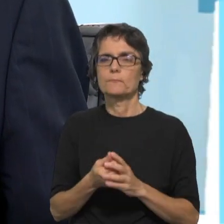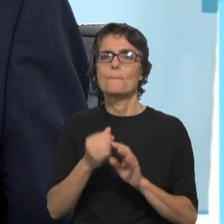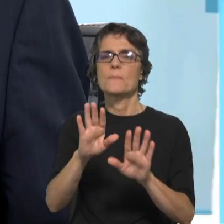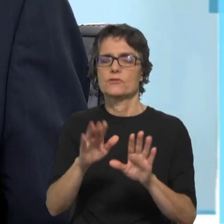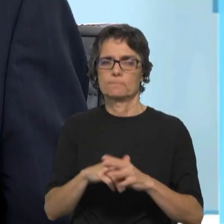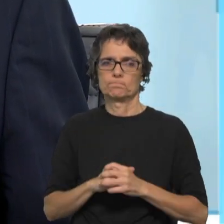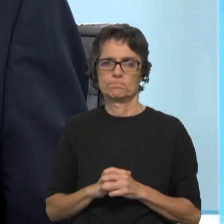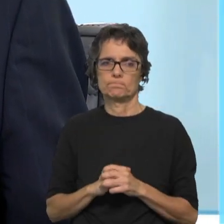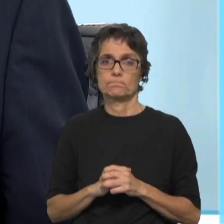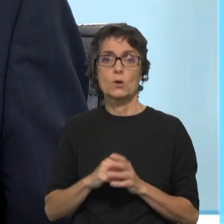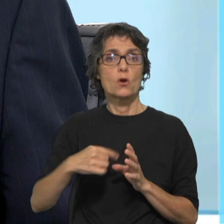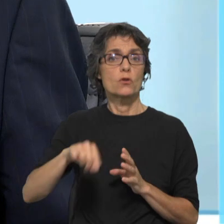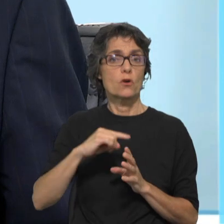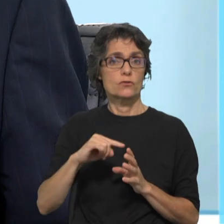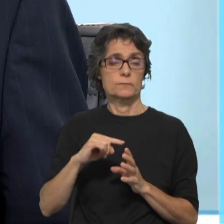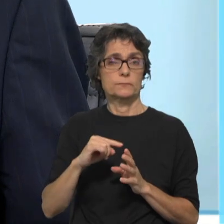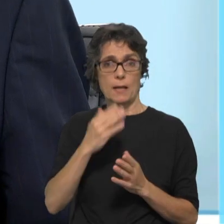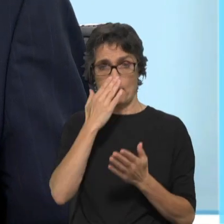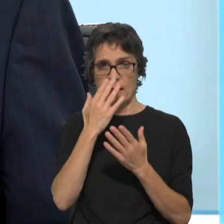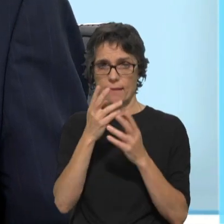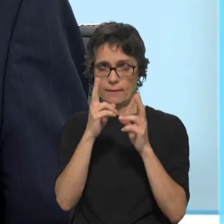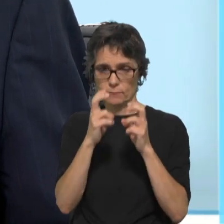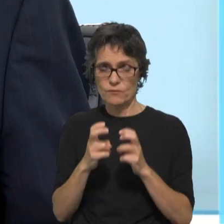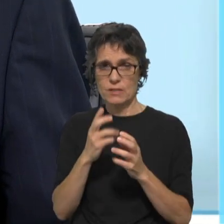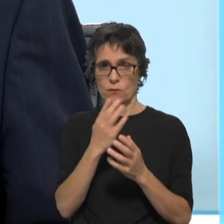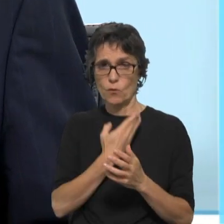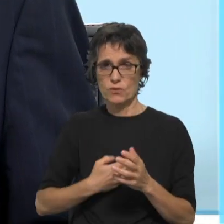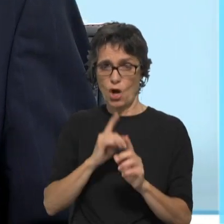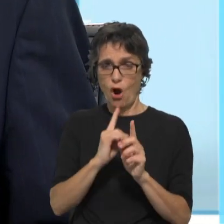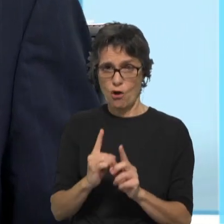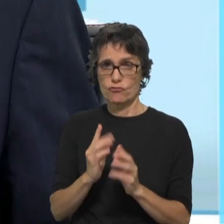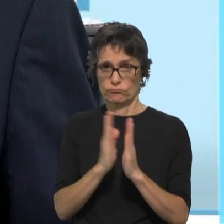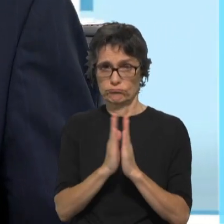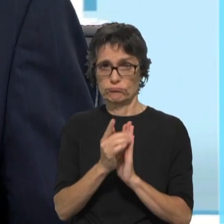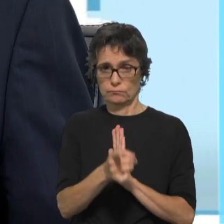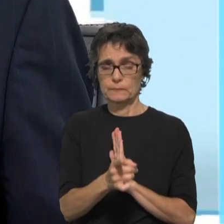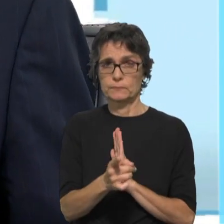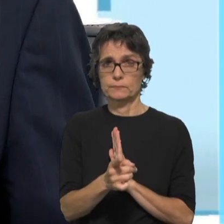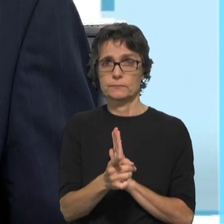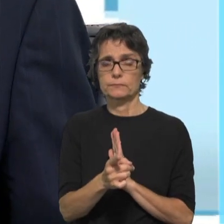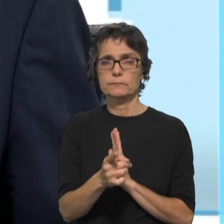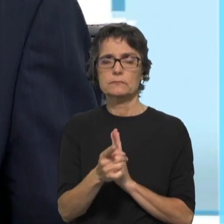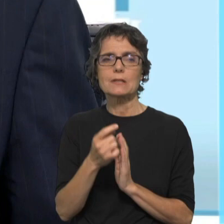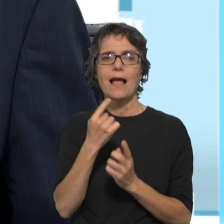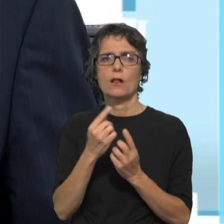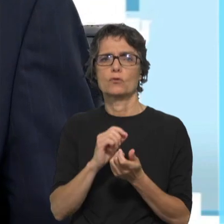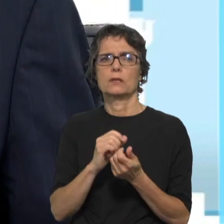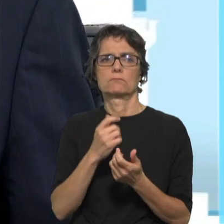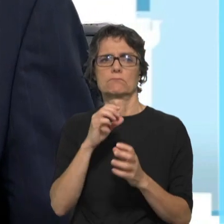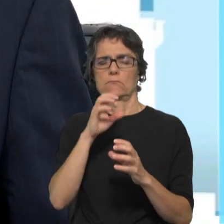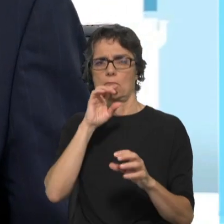nós estudamos o concreto percebemos que não. Quer dizer, não estou a dizer naturalmente que seja um fenómeno que assim irrompe de repente a sociedade portuguesa. Obviamente que